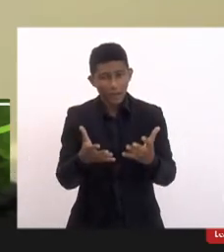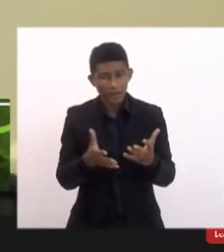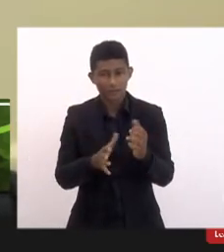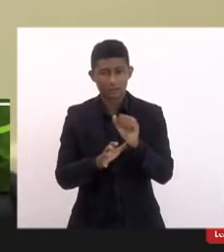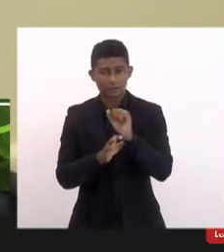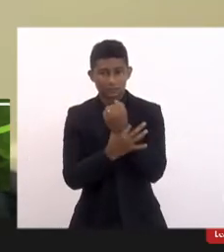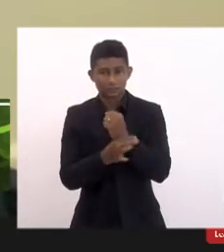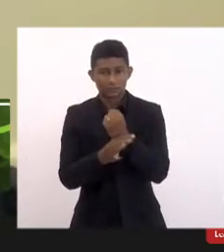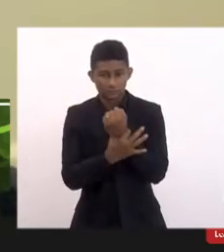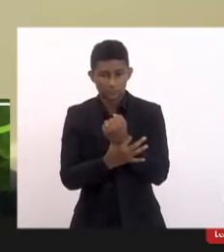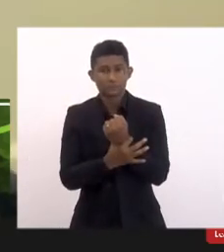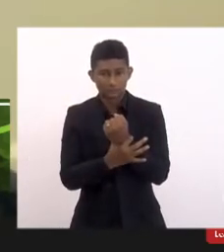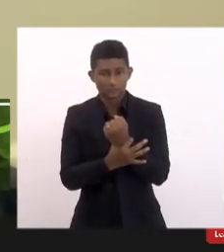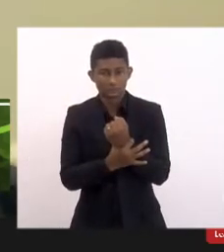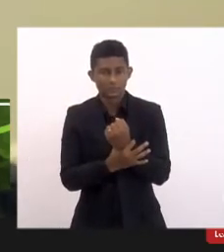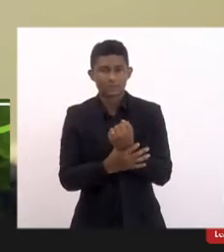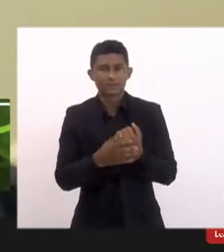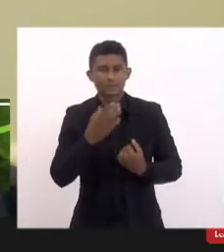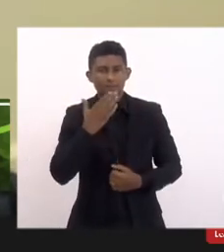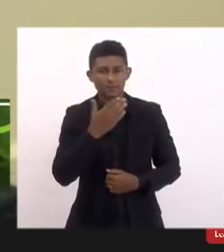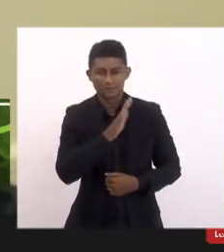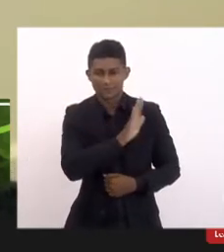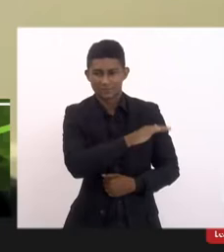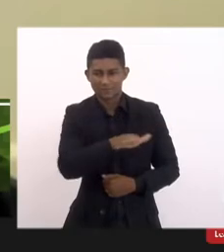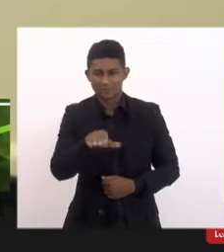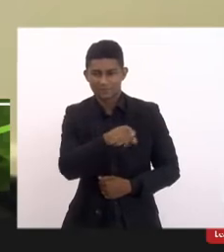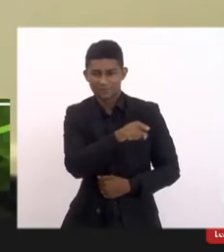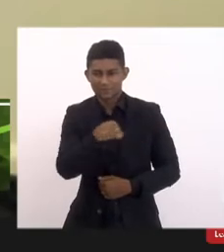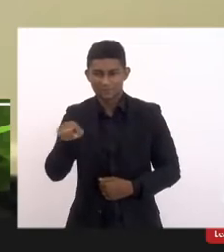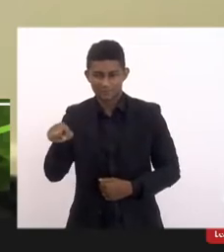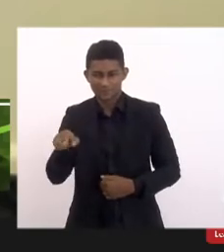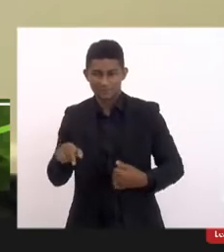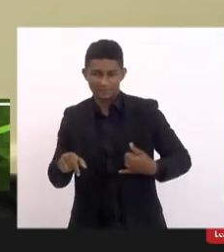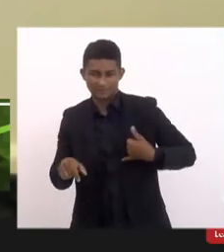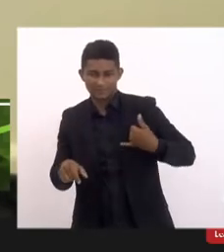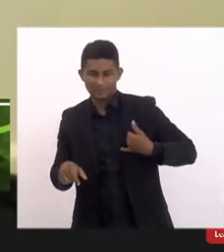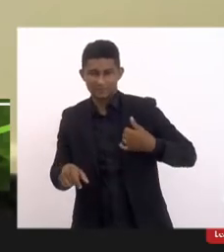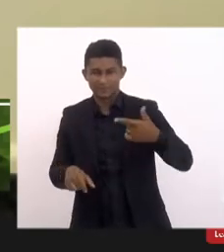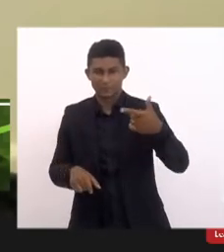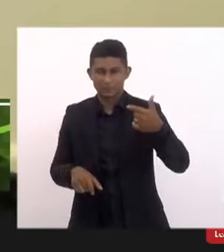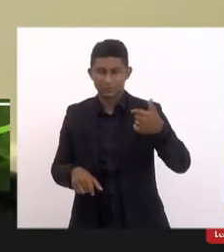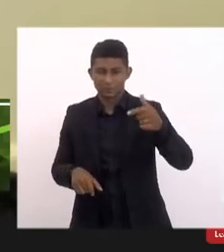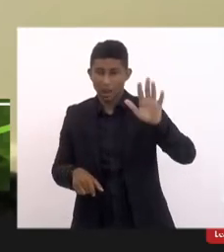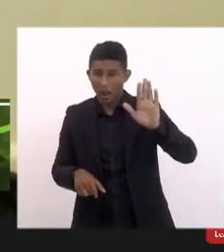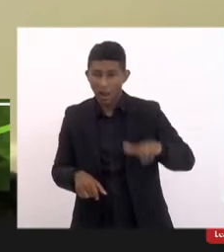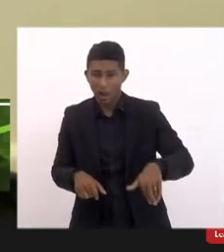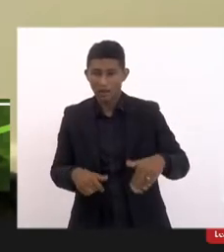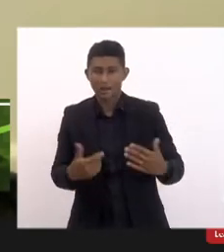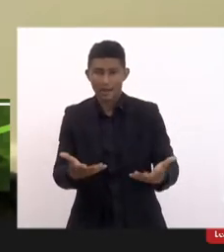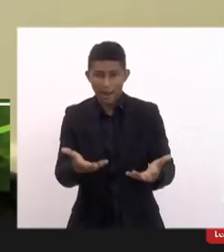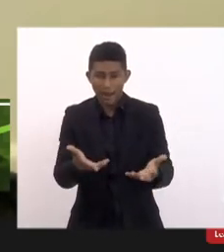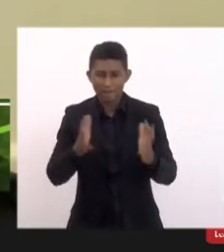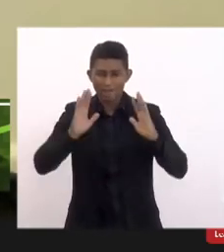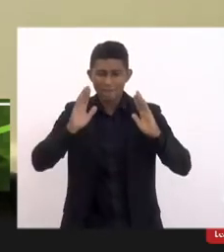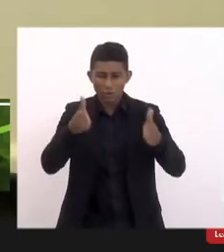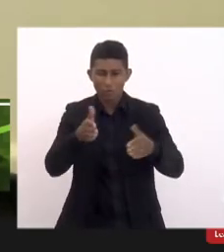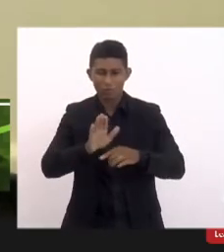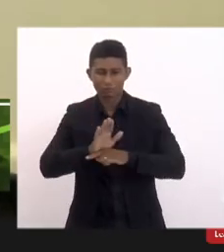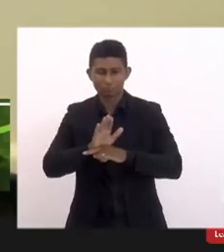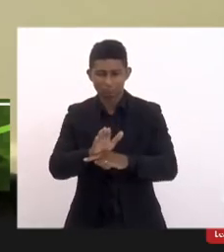nessas escolas com crianças menores de 12 anos, elas são bem mais